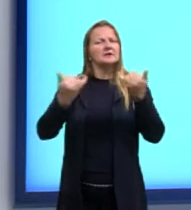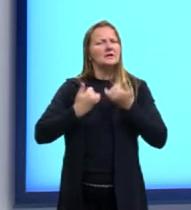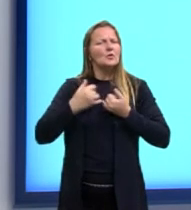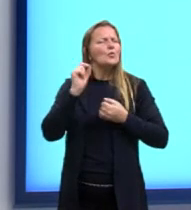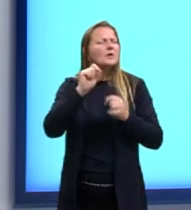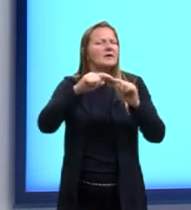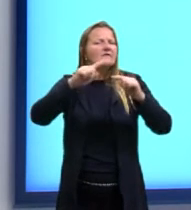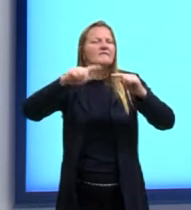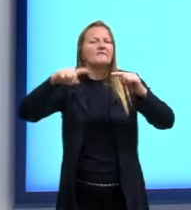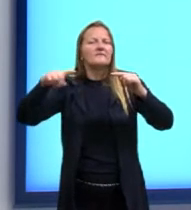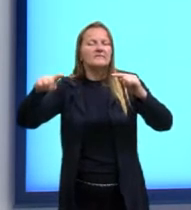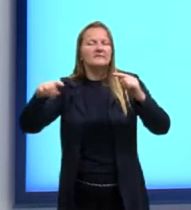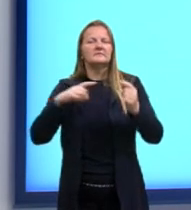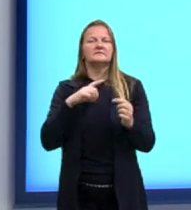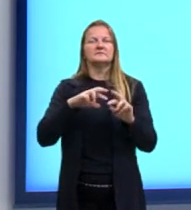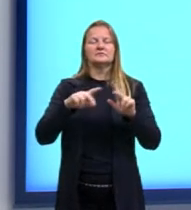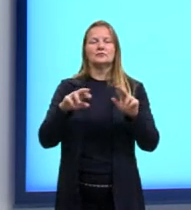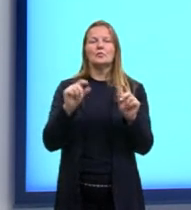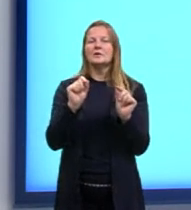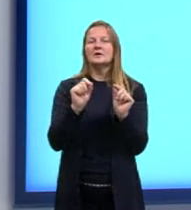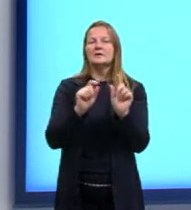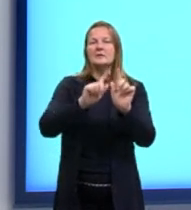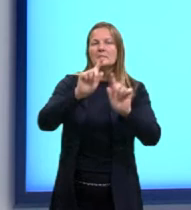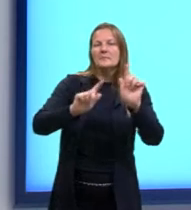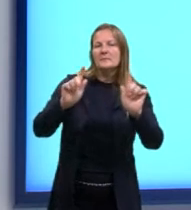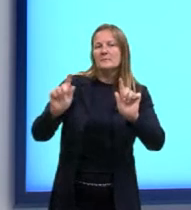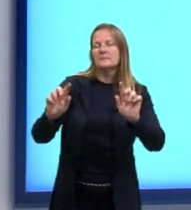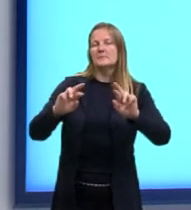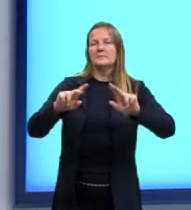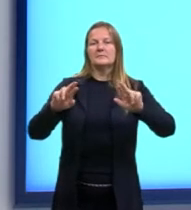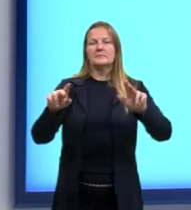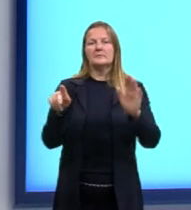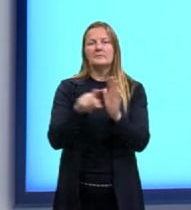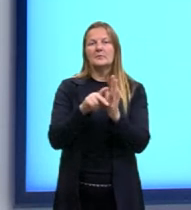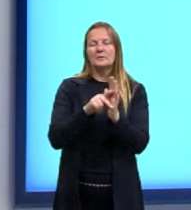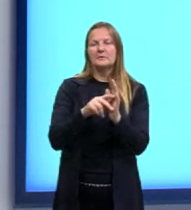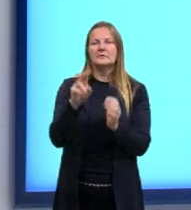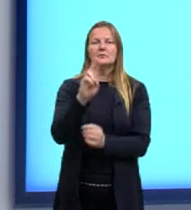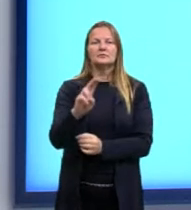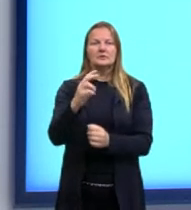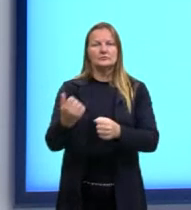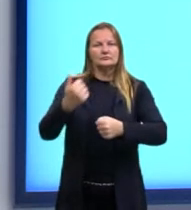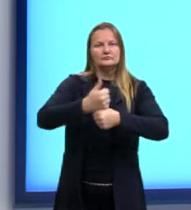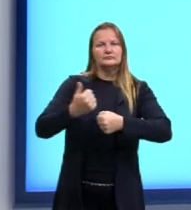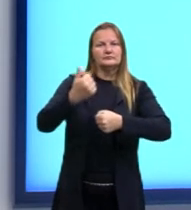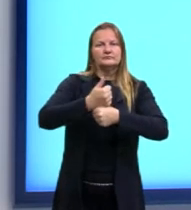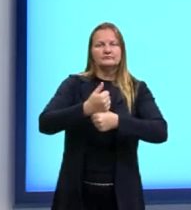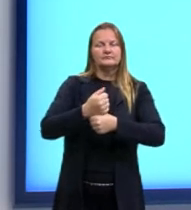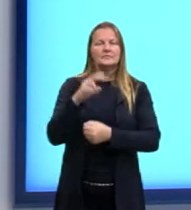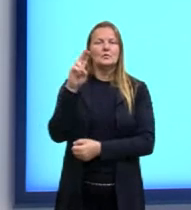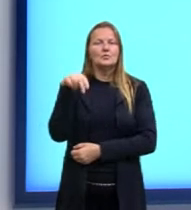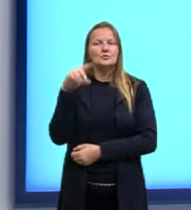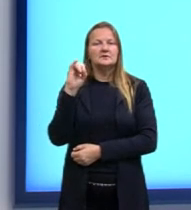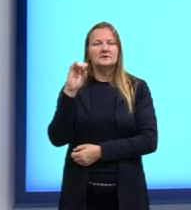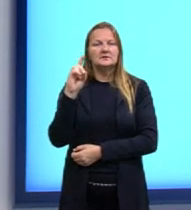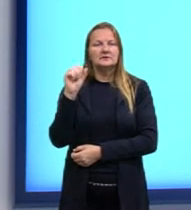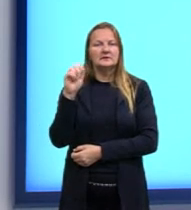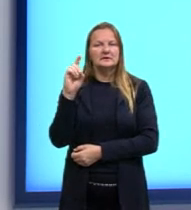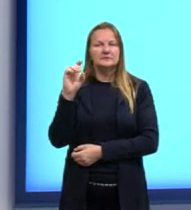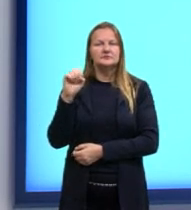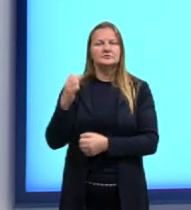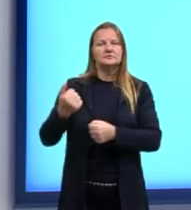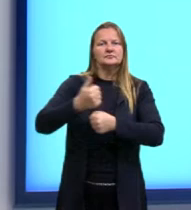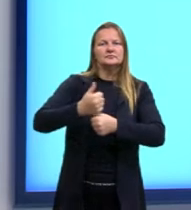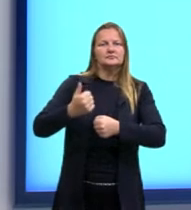o que que se refere esses termos e aqui nós vamos fazer então Vamos alterar a unidade né que nós temos